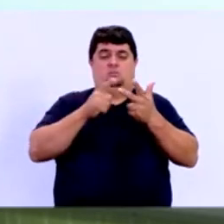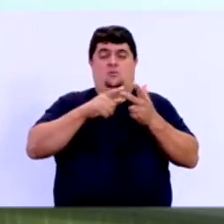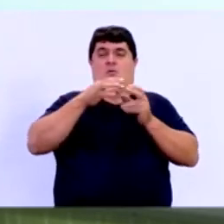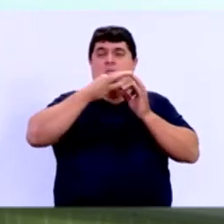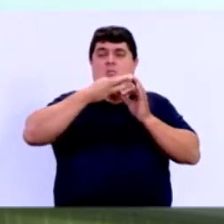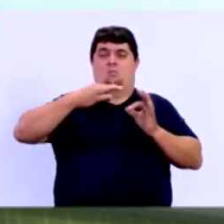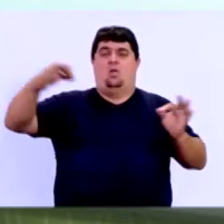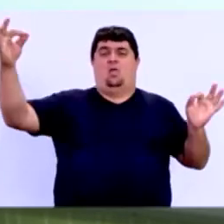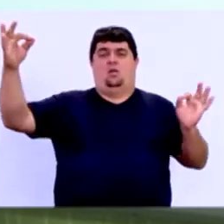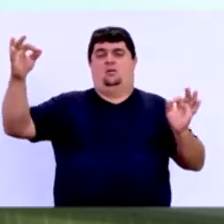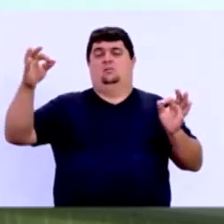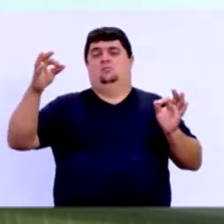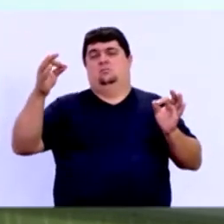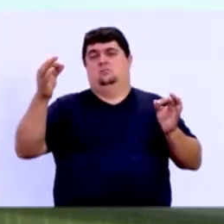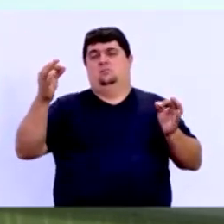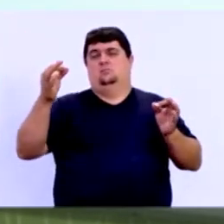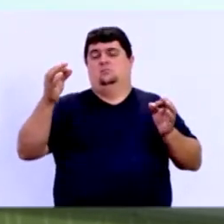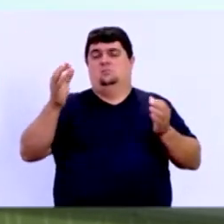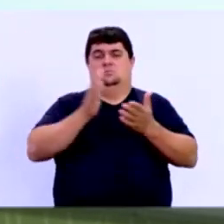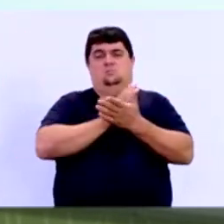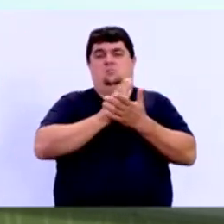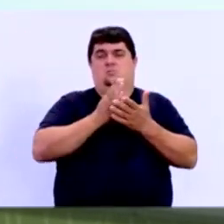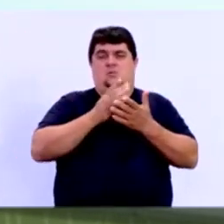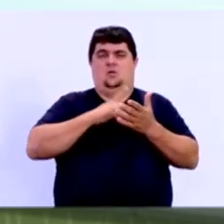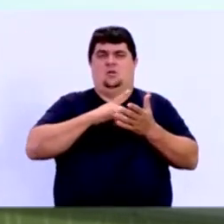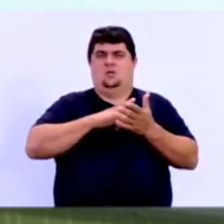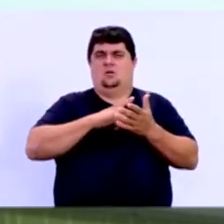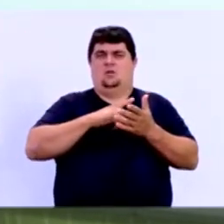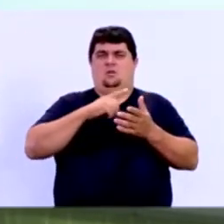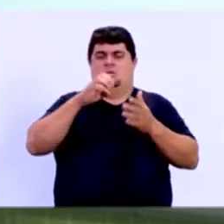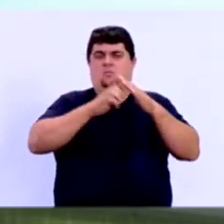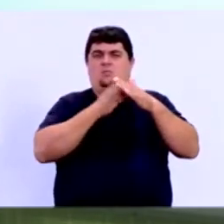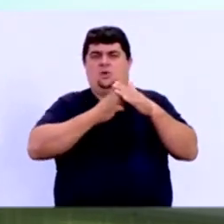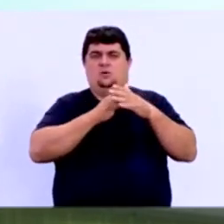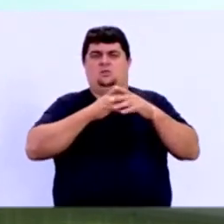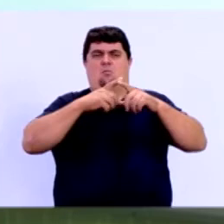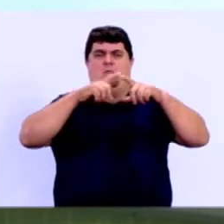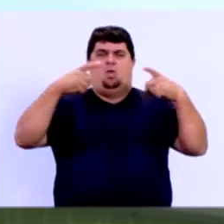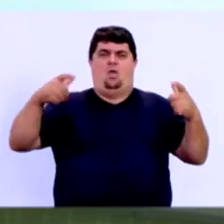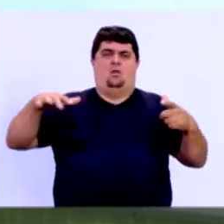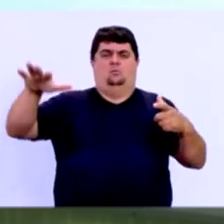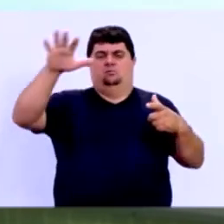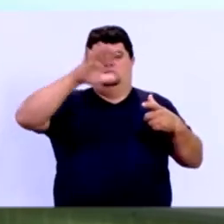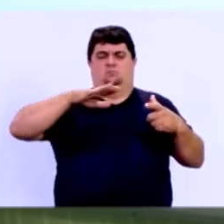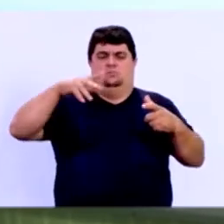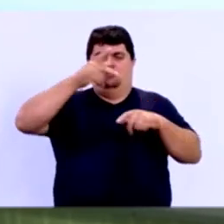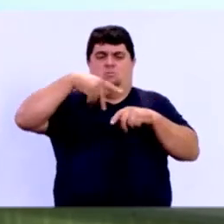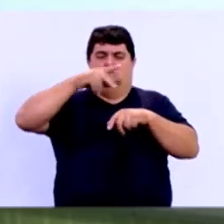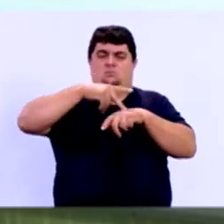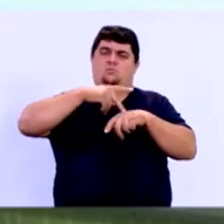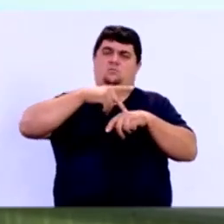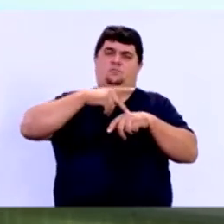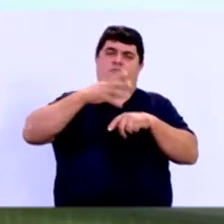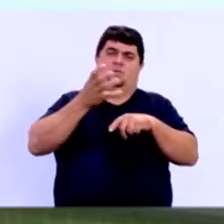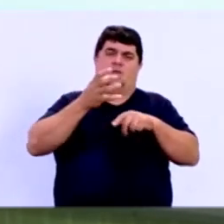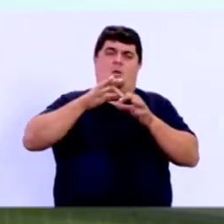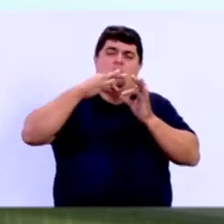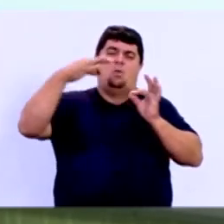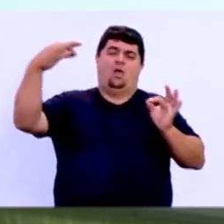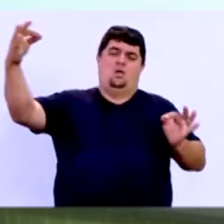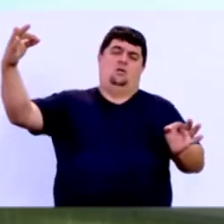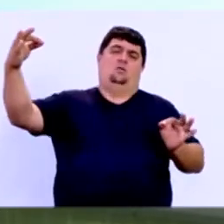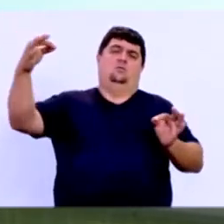claro que as grandes empresas, as empresas multinacionais, as empresas de grande porte, elas optam por fazer a longo